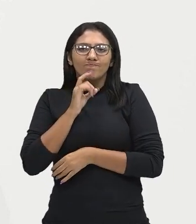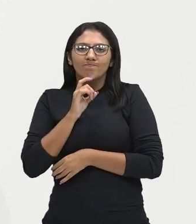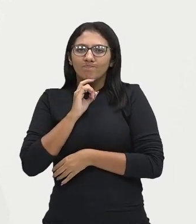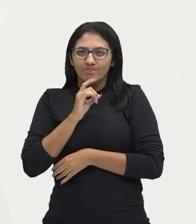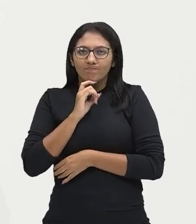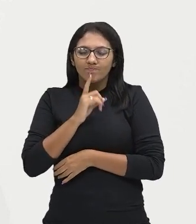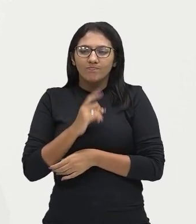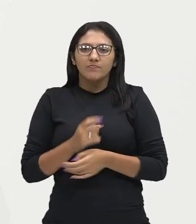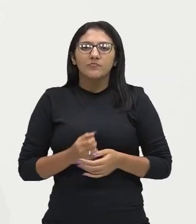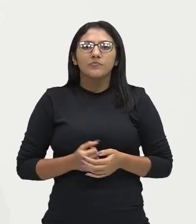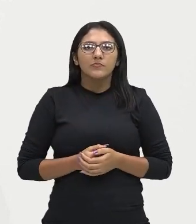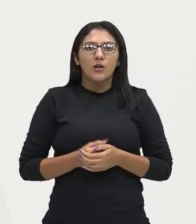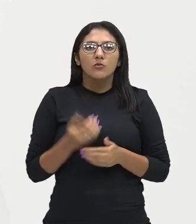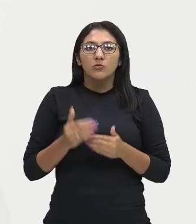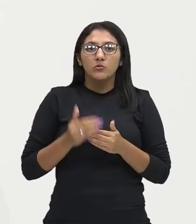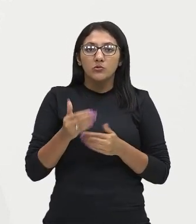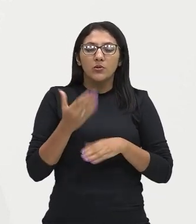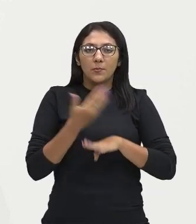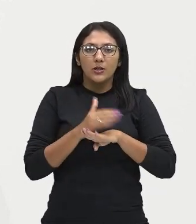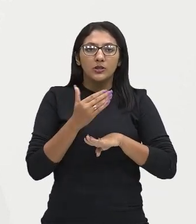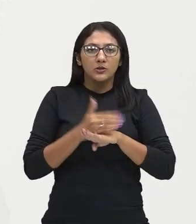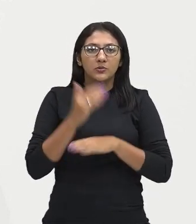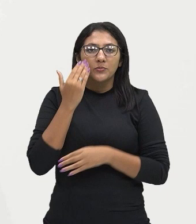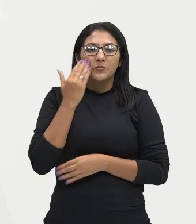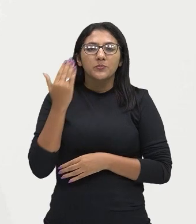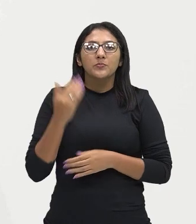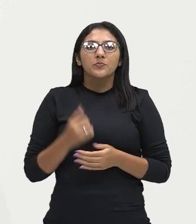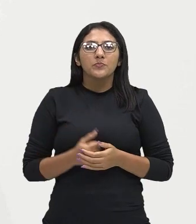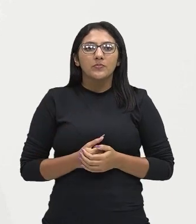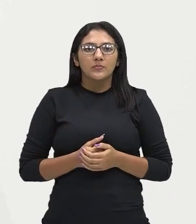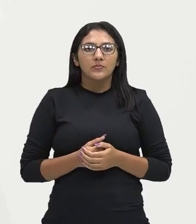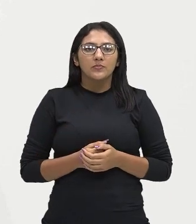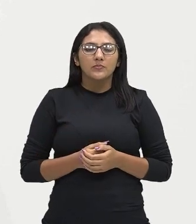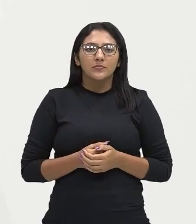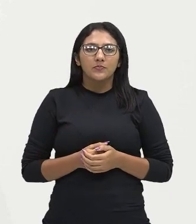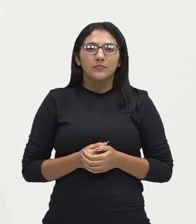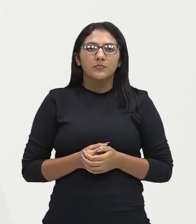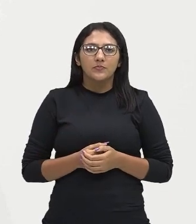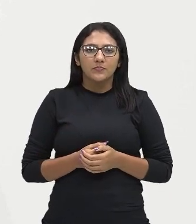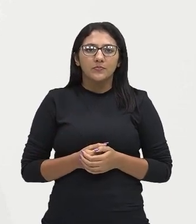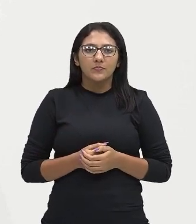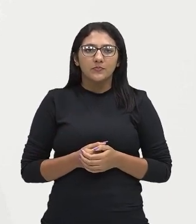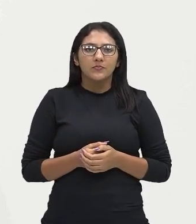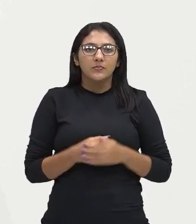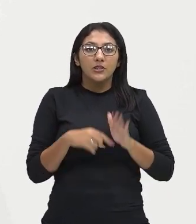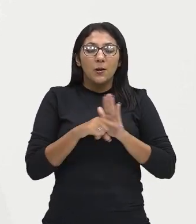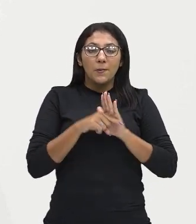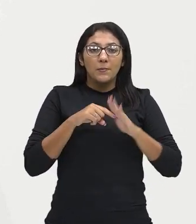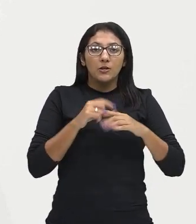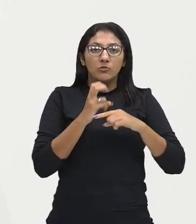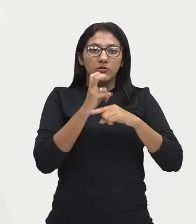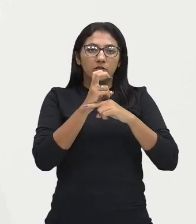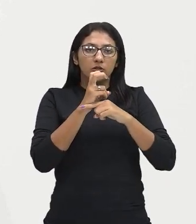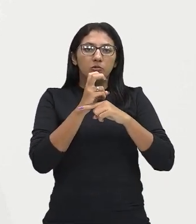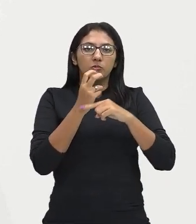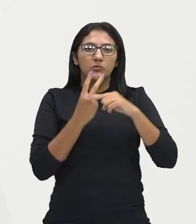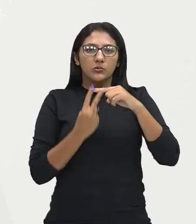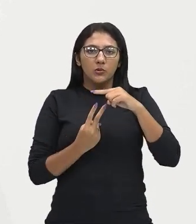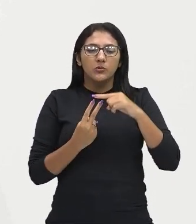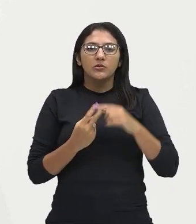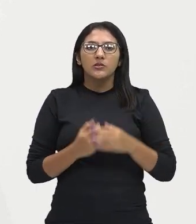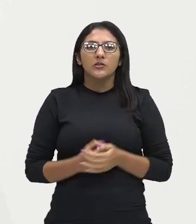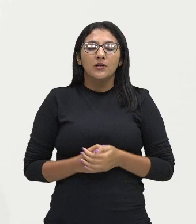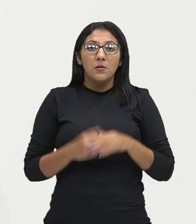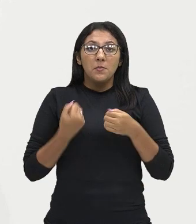bom? Vamos continuar praticando aqui, ó. Vamos fazer a letra D. Nós temos a fração menos 5 sobre 2 e nós